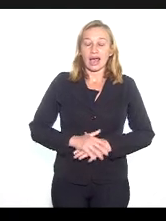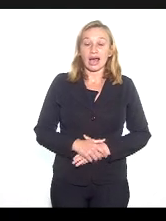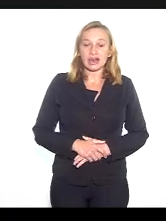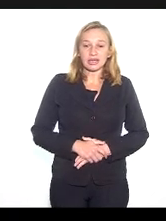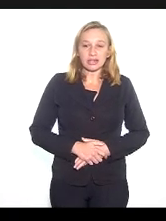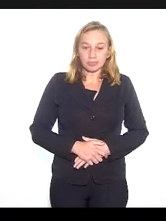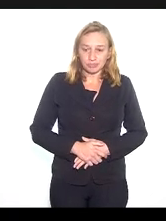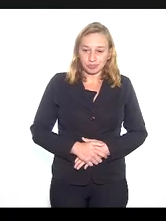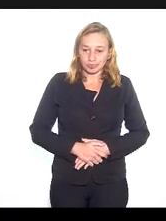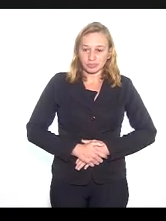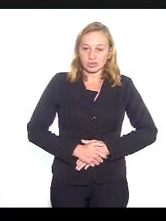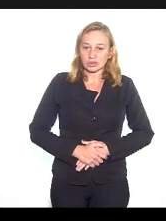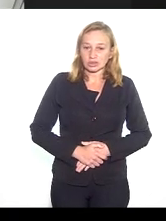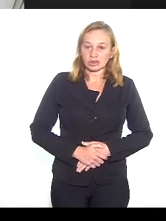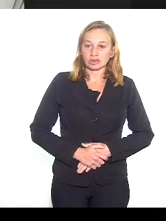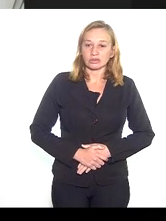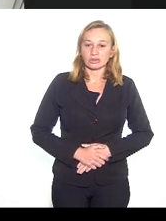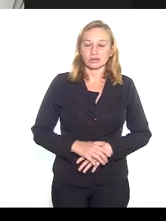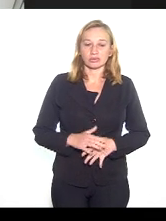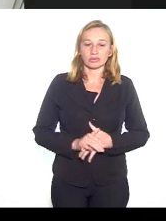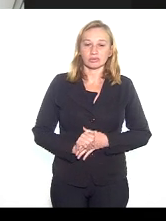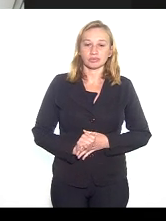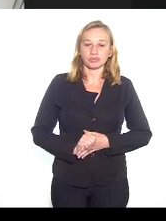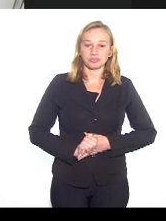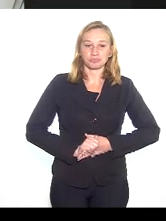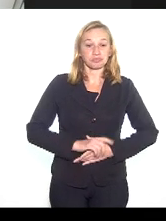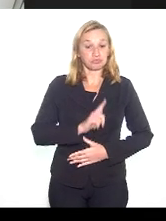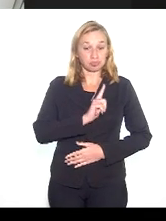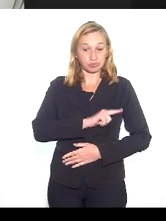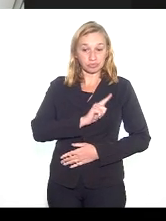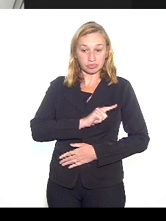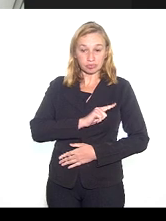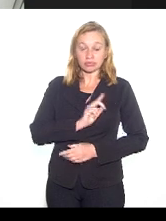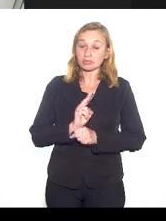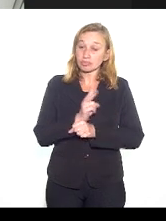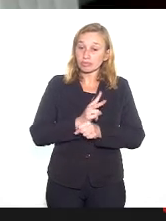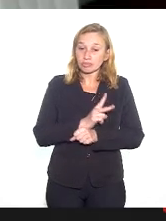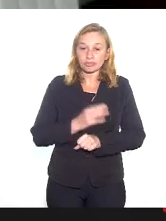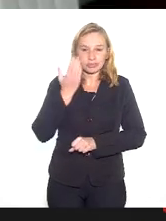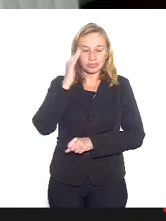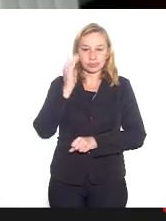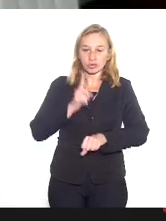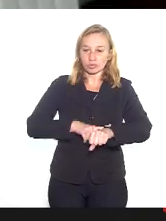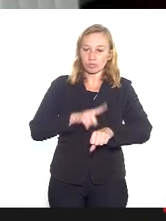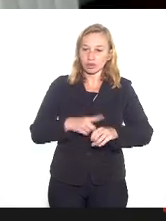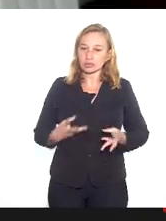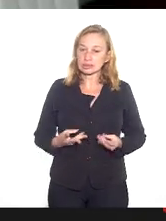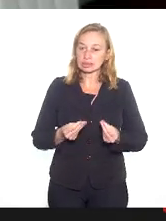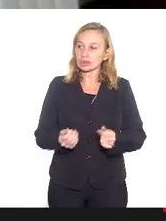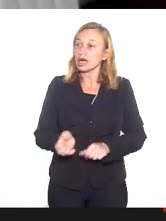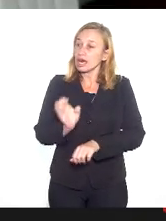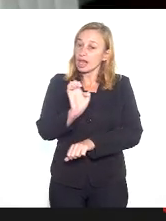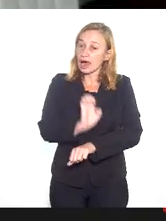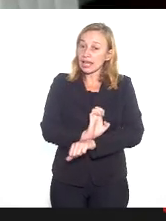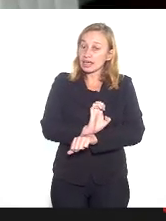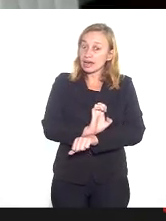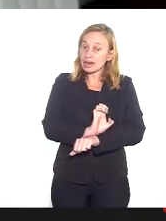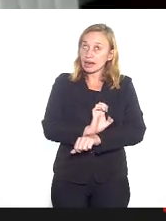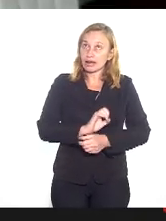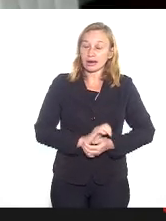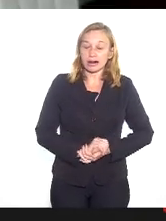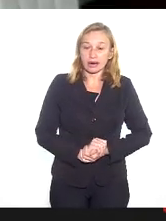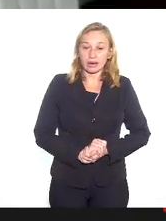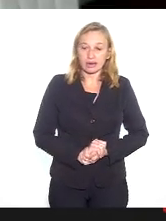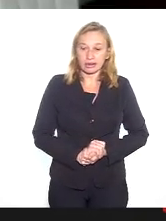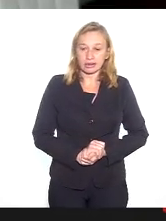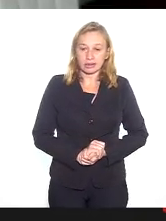diretriz da gestão é justamente procurar entender o momento sensível do Estado,